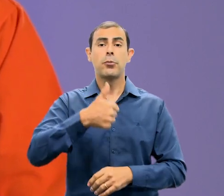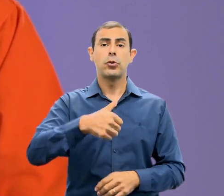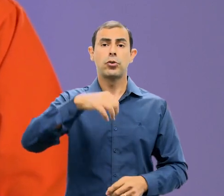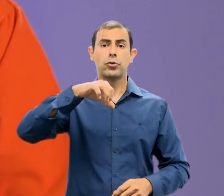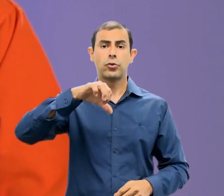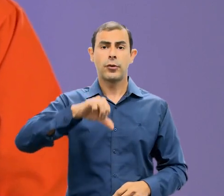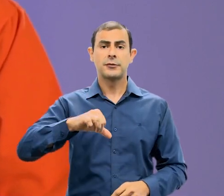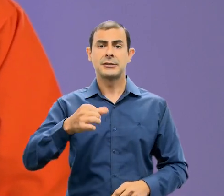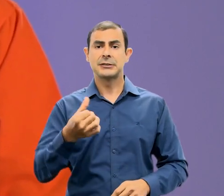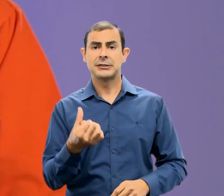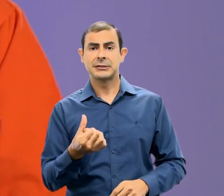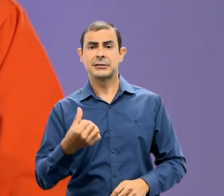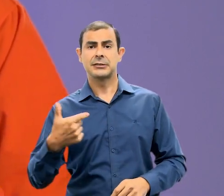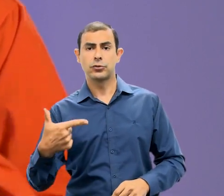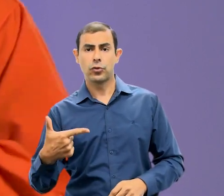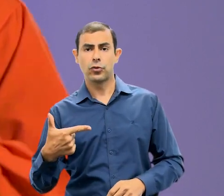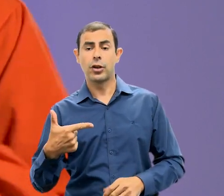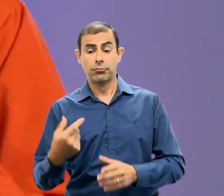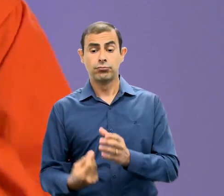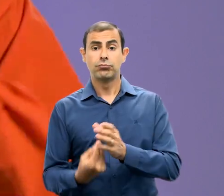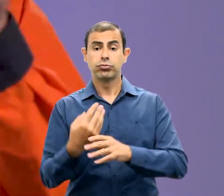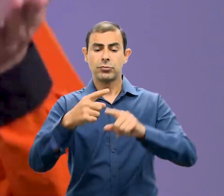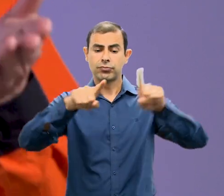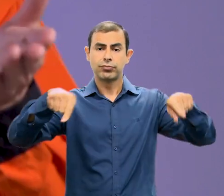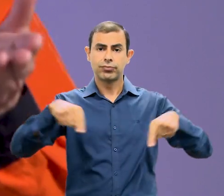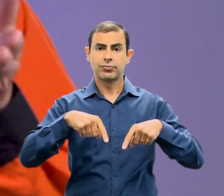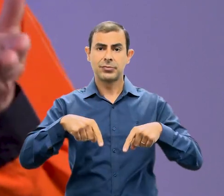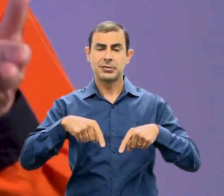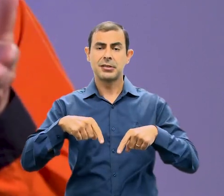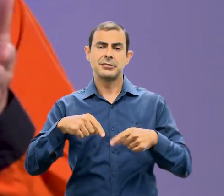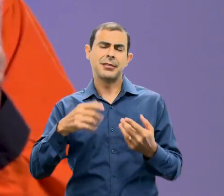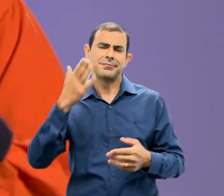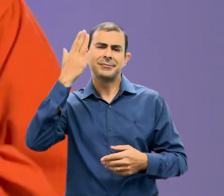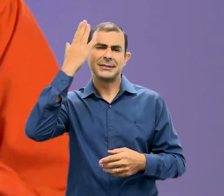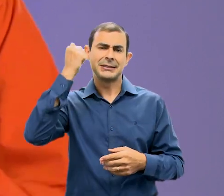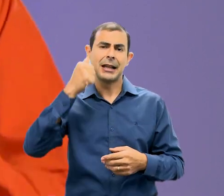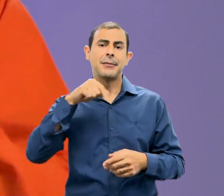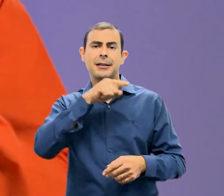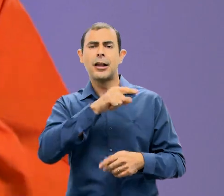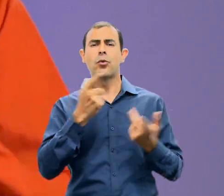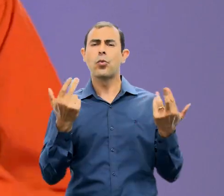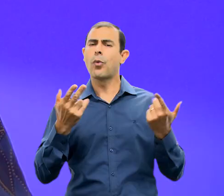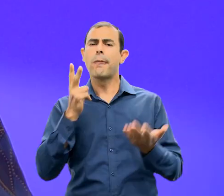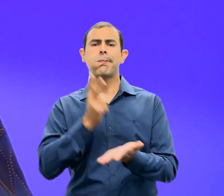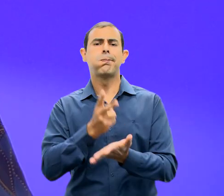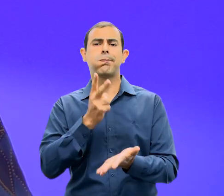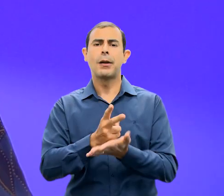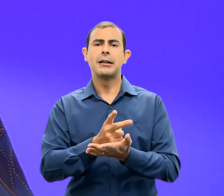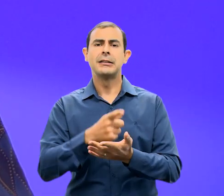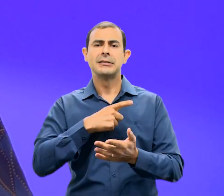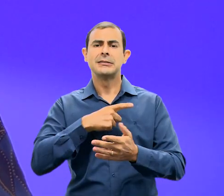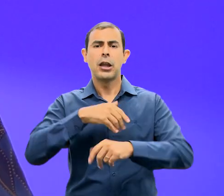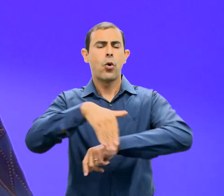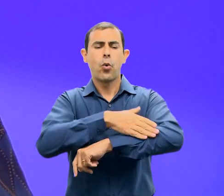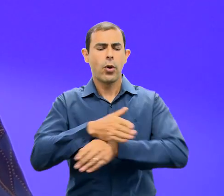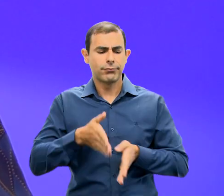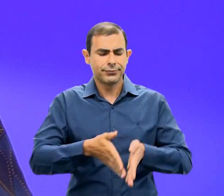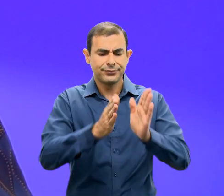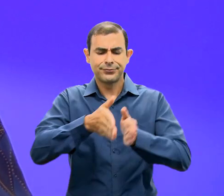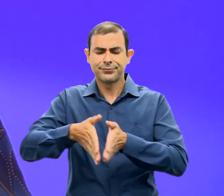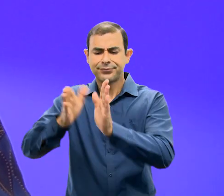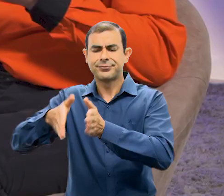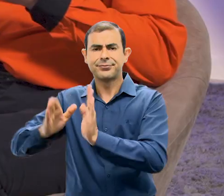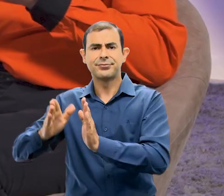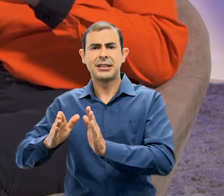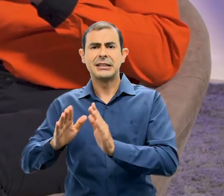tem praticamente 62 anos. E foi aberto naquela situação que ele está até hoje. Foram ruas que foram abertas, não tem calçamento, não tem